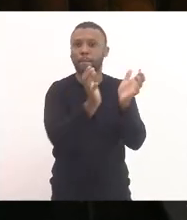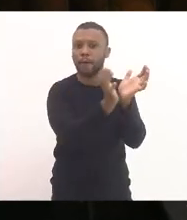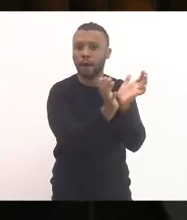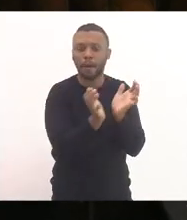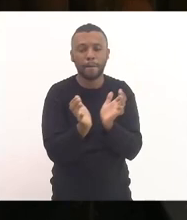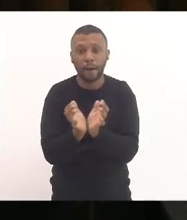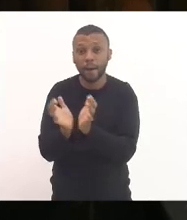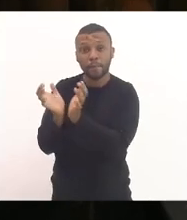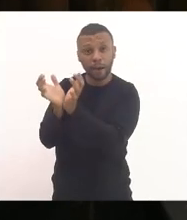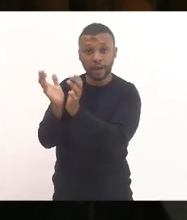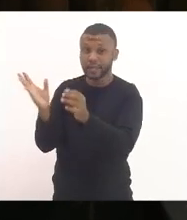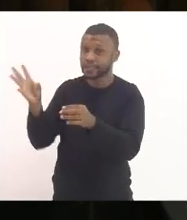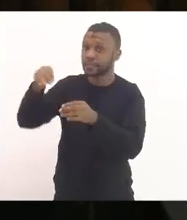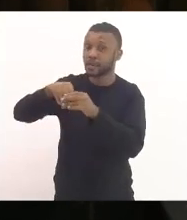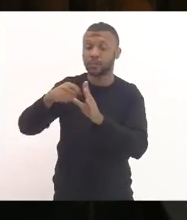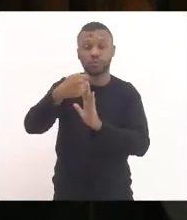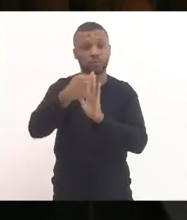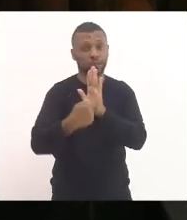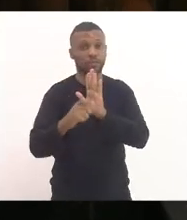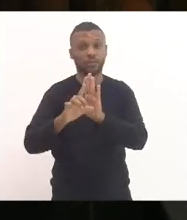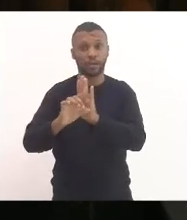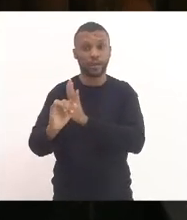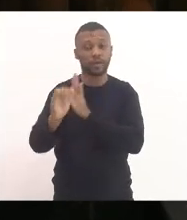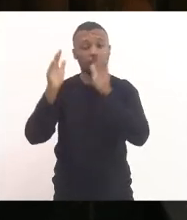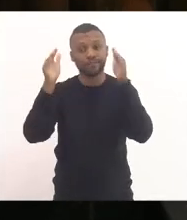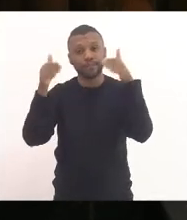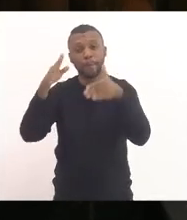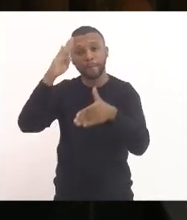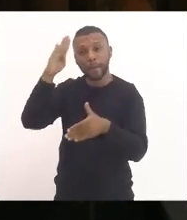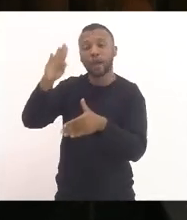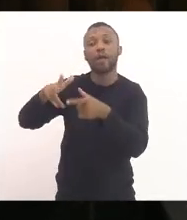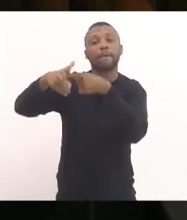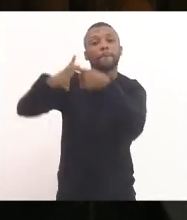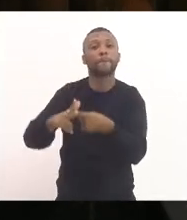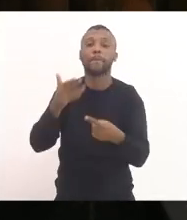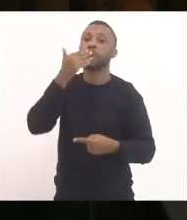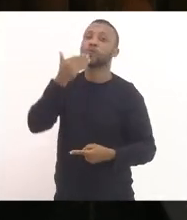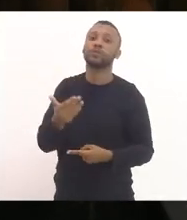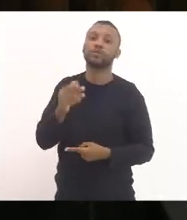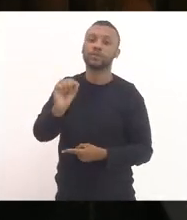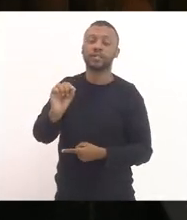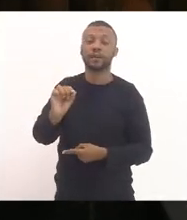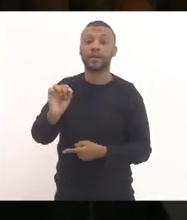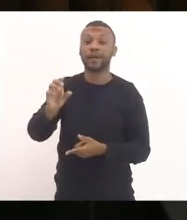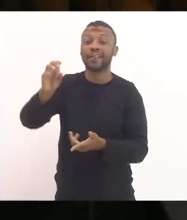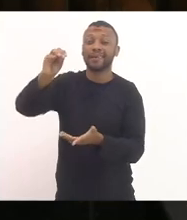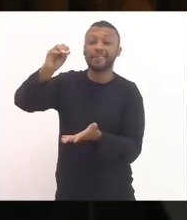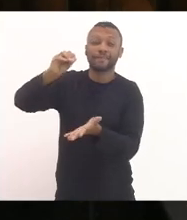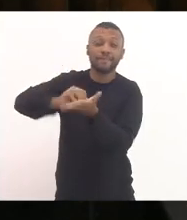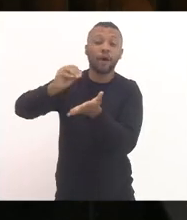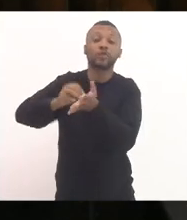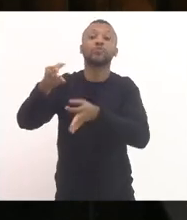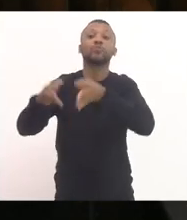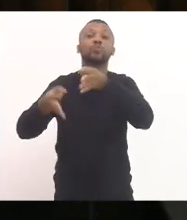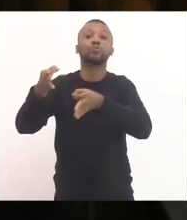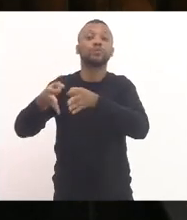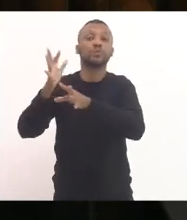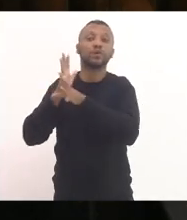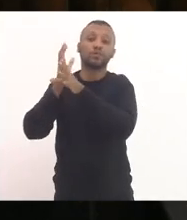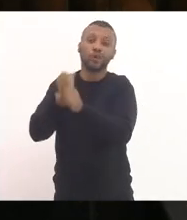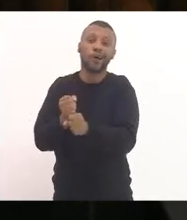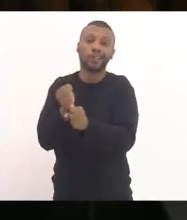contido no texto da lei orgânica especificamente corrigindo essa injustiça histórica nessa